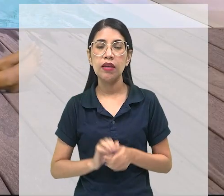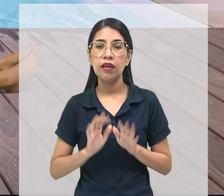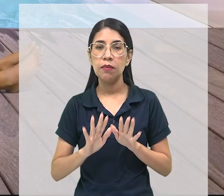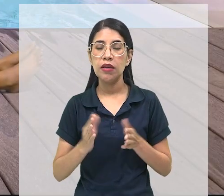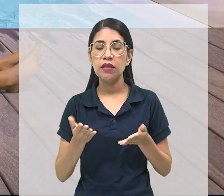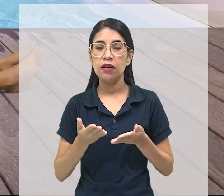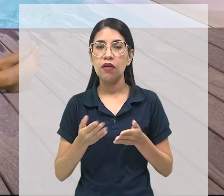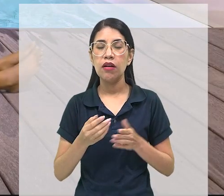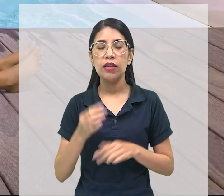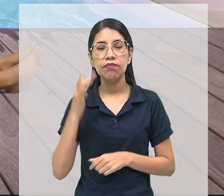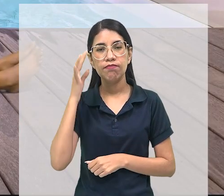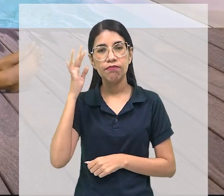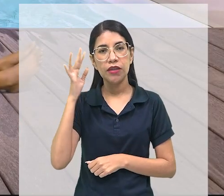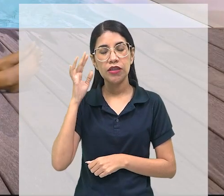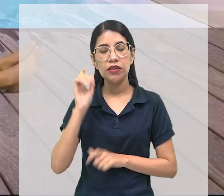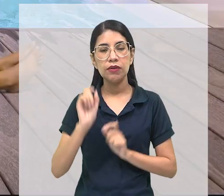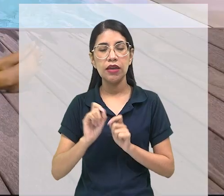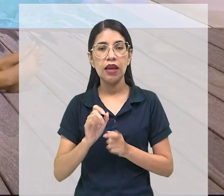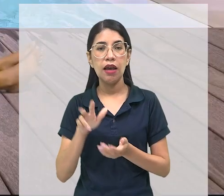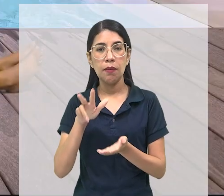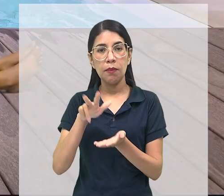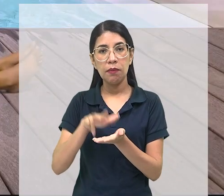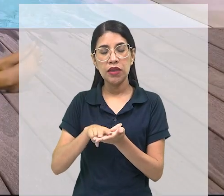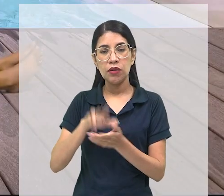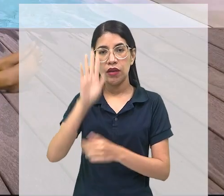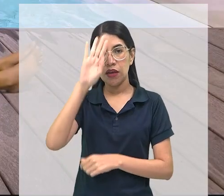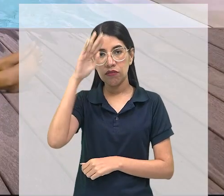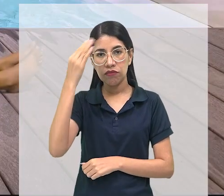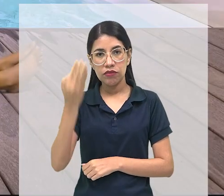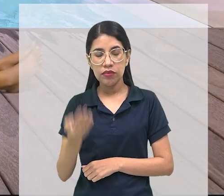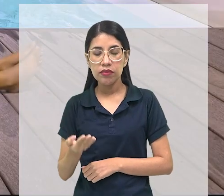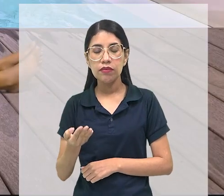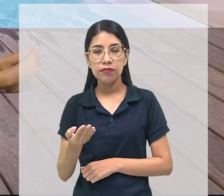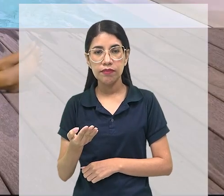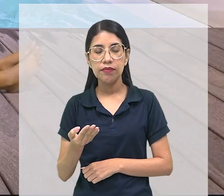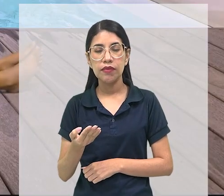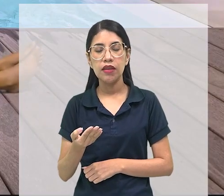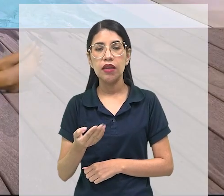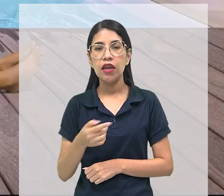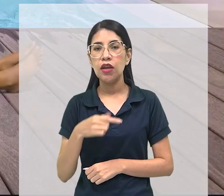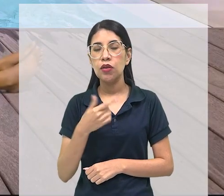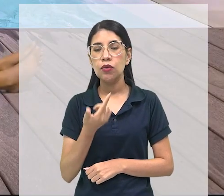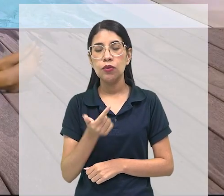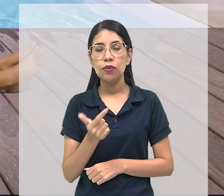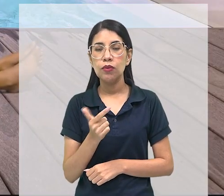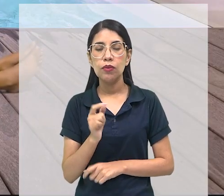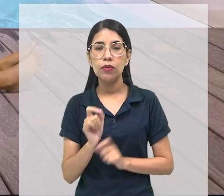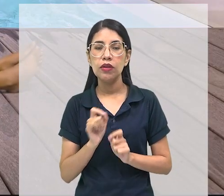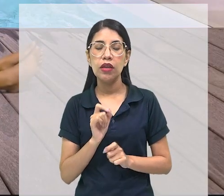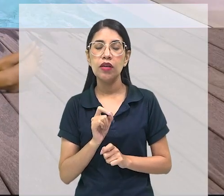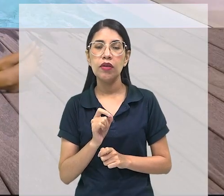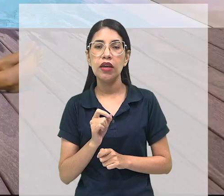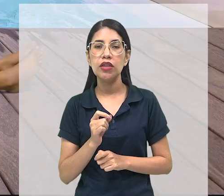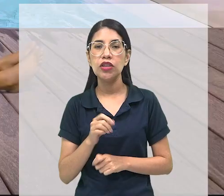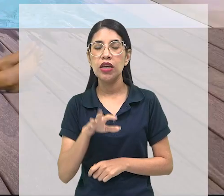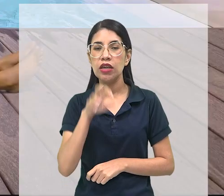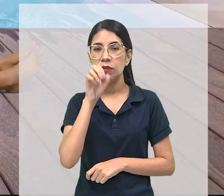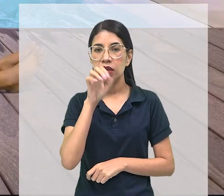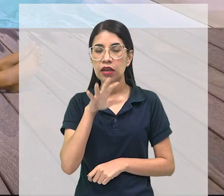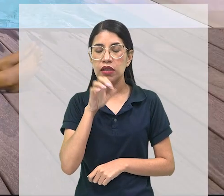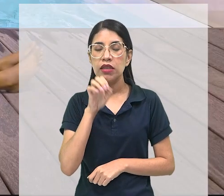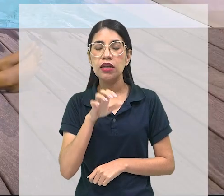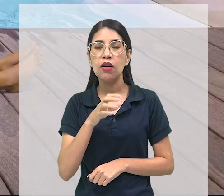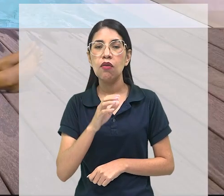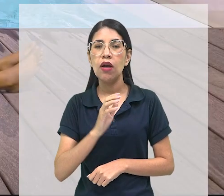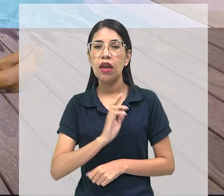seguinte, imagine que a vítima está inconsciente, né, que ela não apresentou nenhum sinal de consciência,